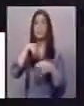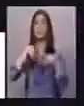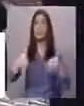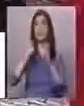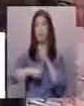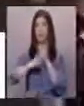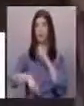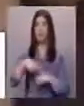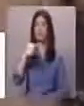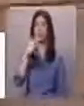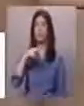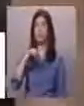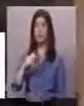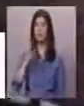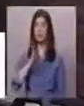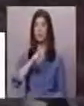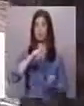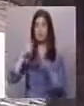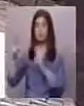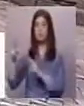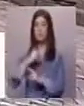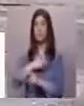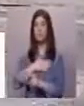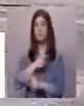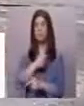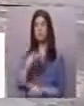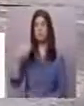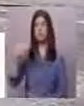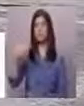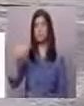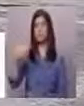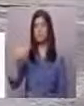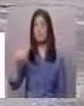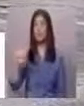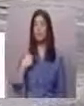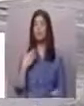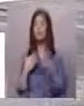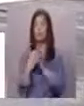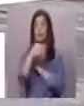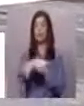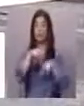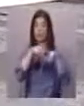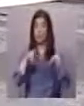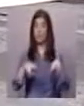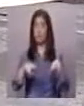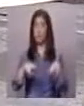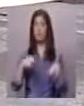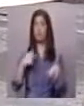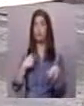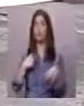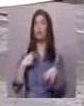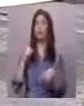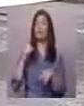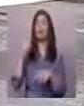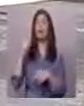Tânia já passou por 7 empresas de trabalho temporário. Eu, quando entrei aqui no hospital, já vim precária. Já entrei por empresa